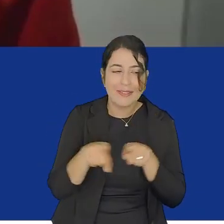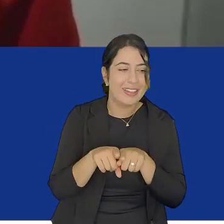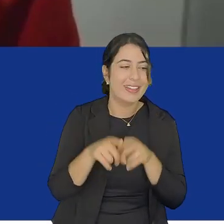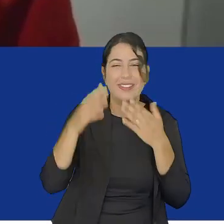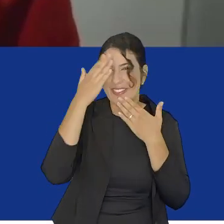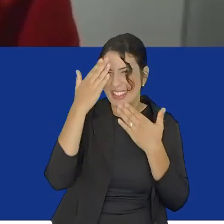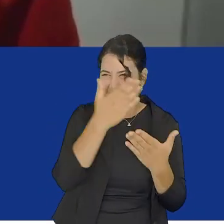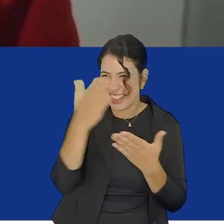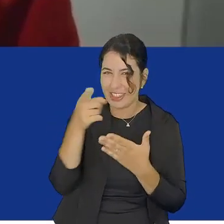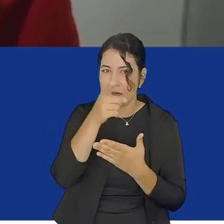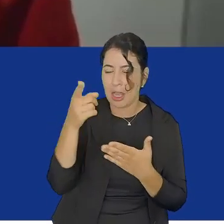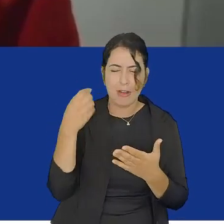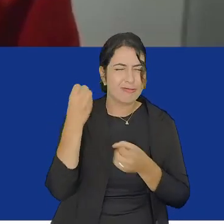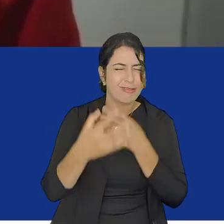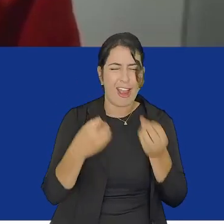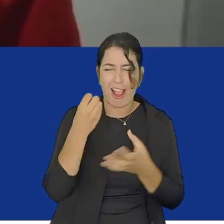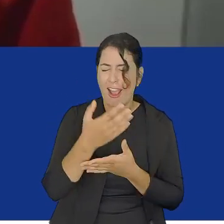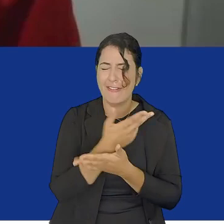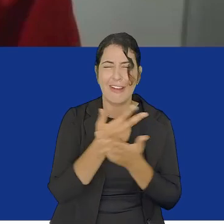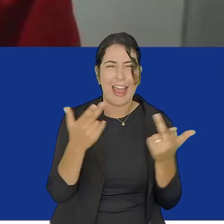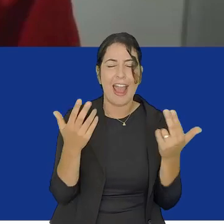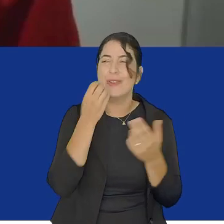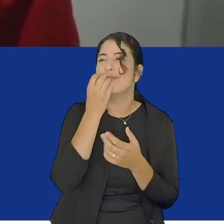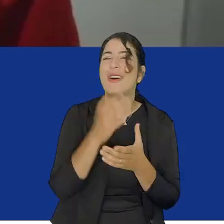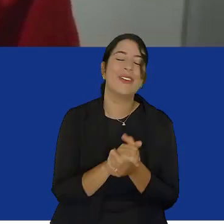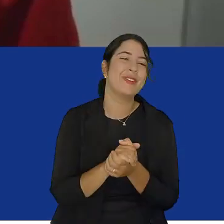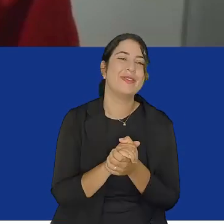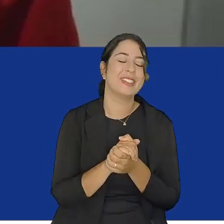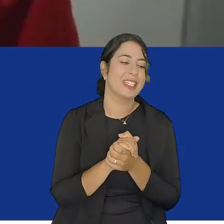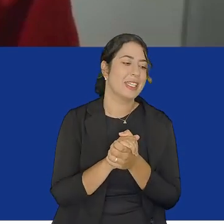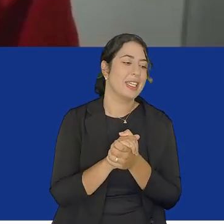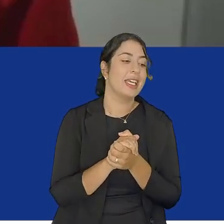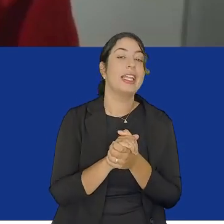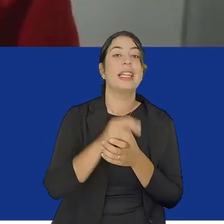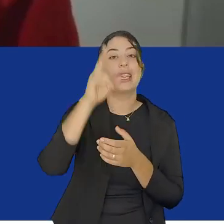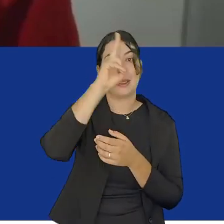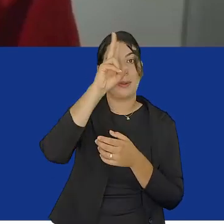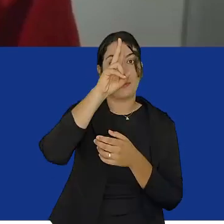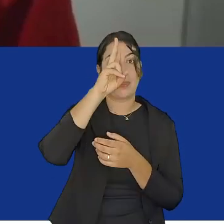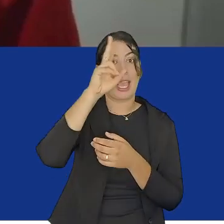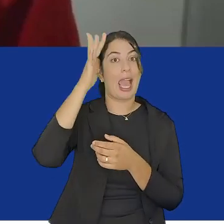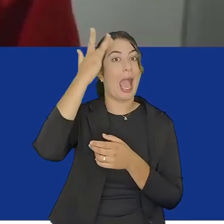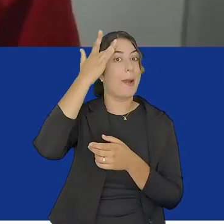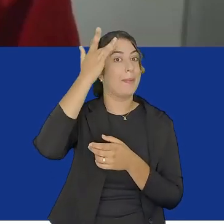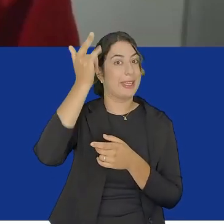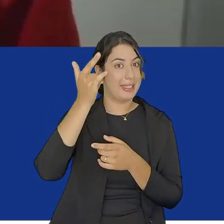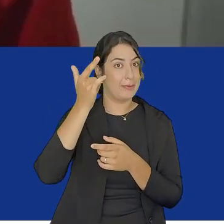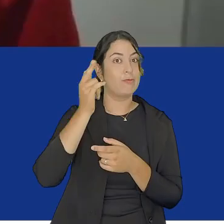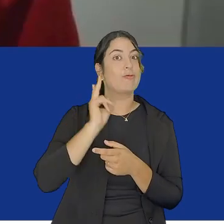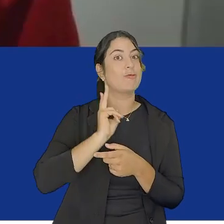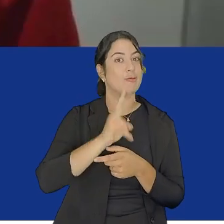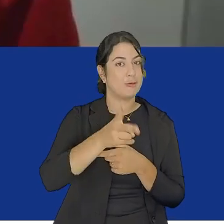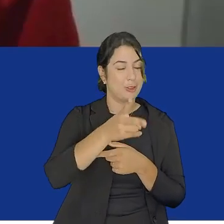tudo, né? Realmente, pela generosidade de tudo que vocês partilharam aqui. Antes só da gente terminar, eu só queria lembrar que amanhã a